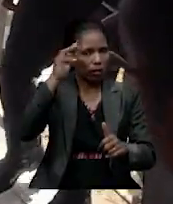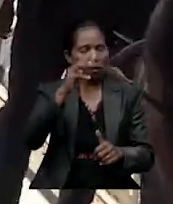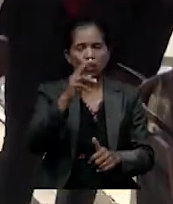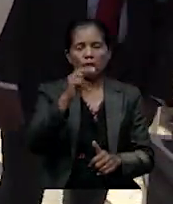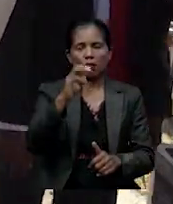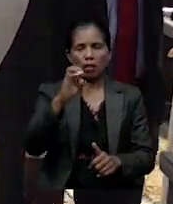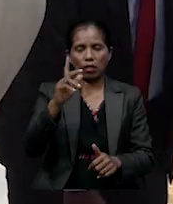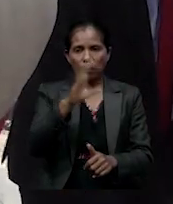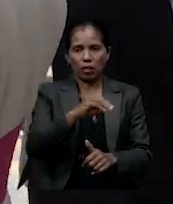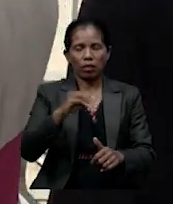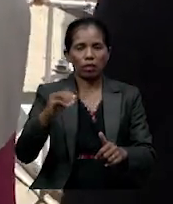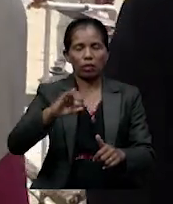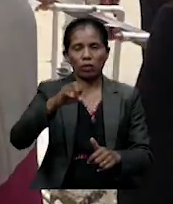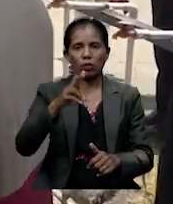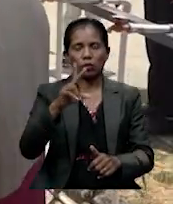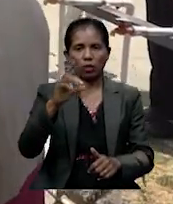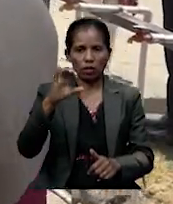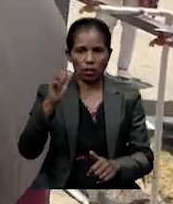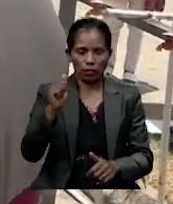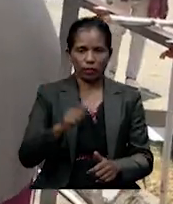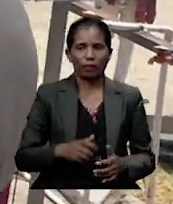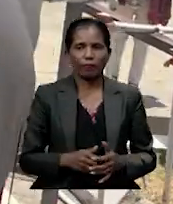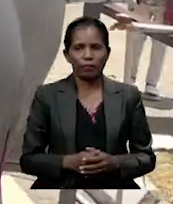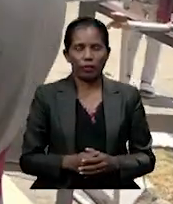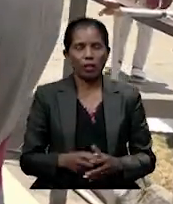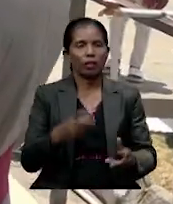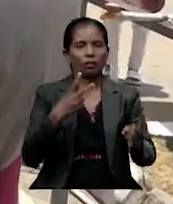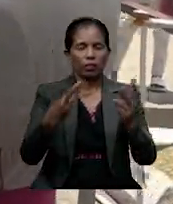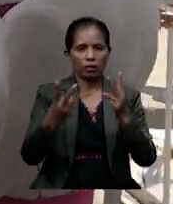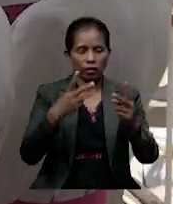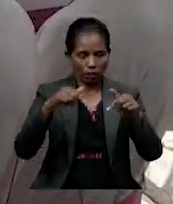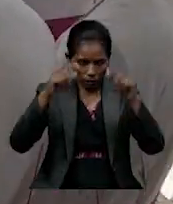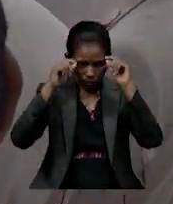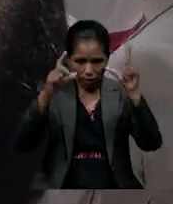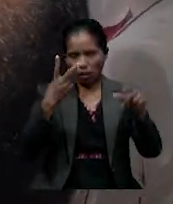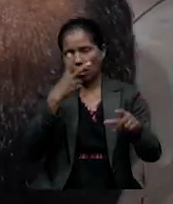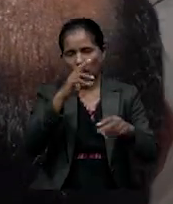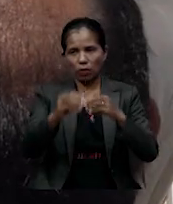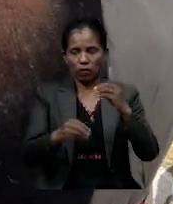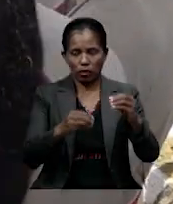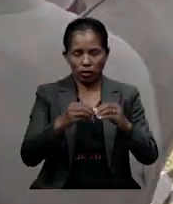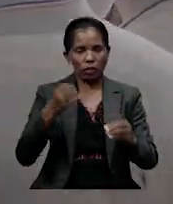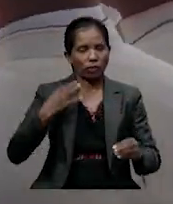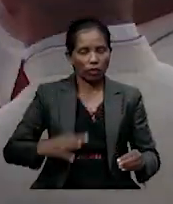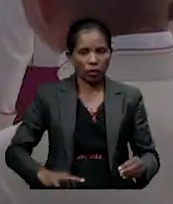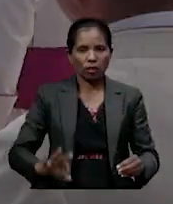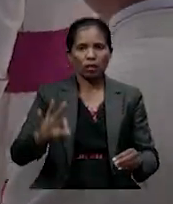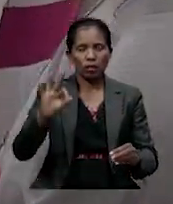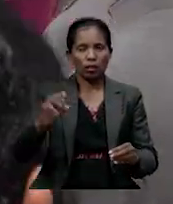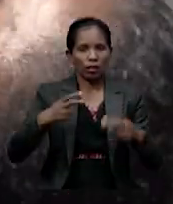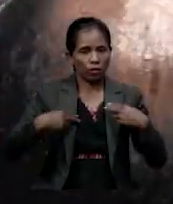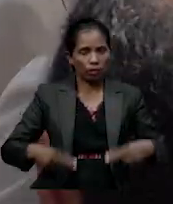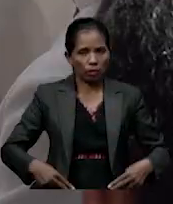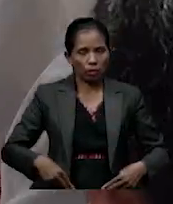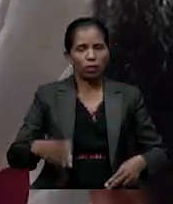no Cooperação, Julião da Silva. Durante a visita a Timor-Leste, se harei com o assunto Fraternidade Humana, nebe mak